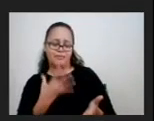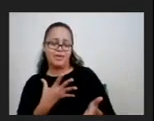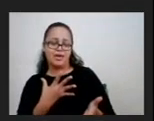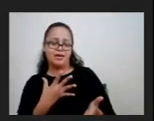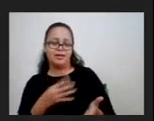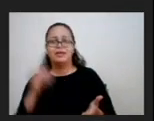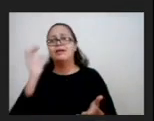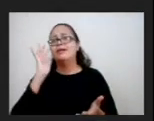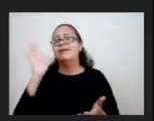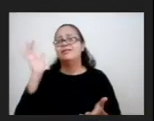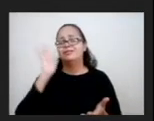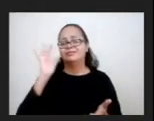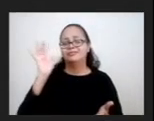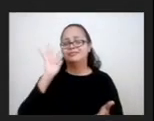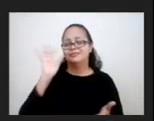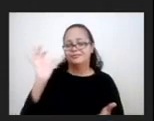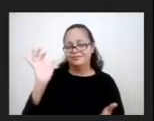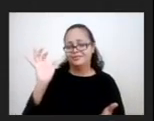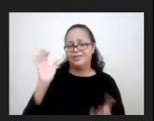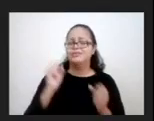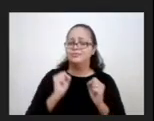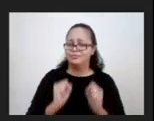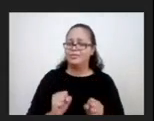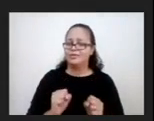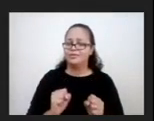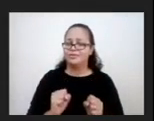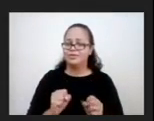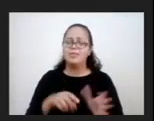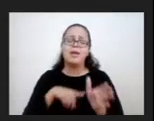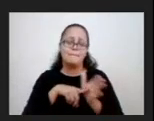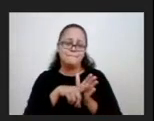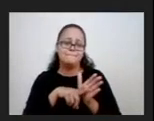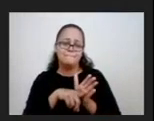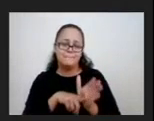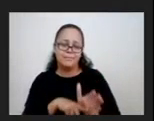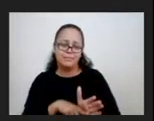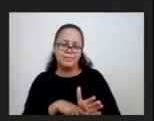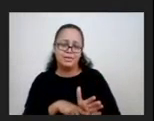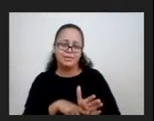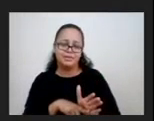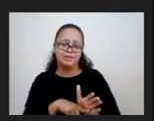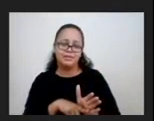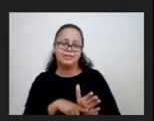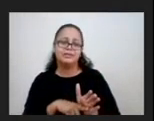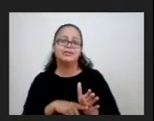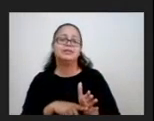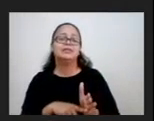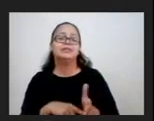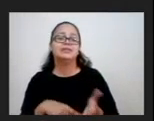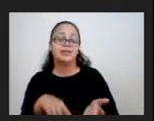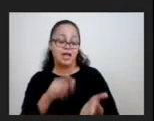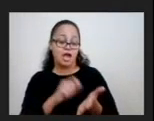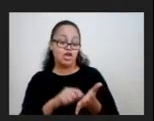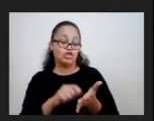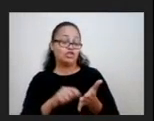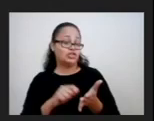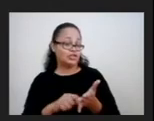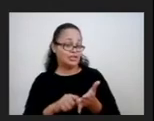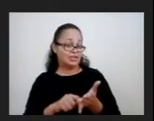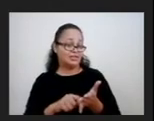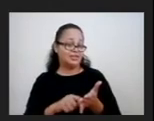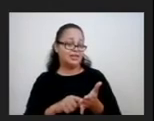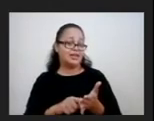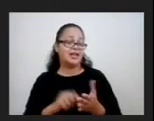queira contar. Invente, crie uma viagem nova, dá uma pesquisada num determinado lugar e vá fundo. Coloque algum fato